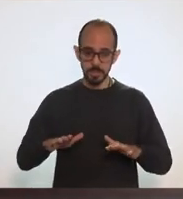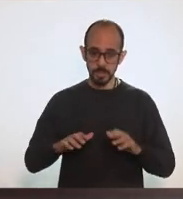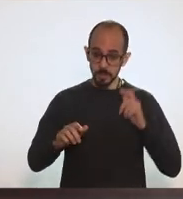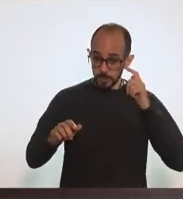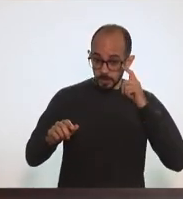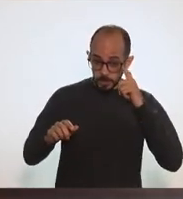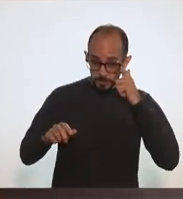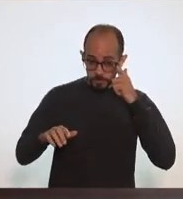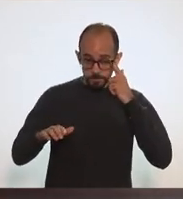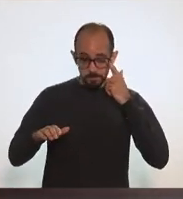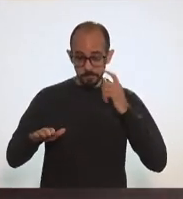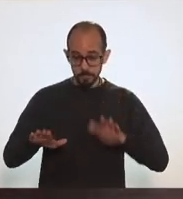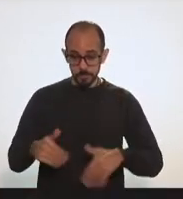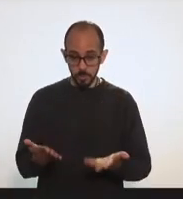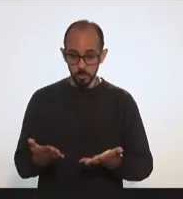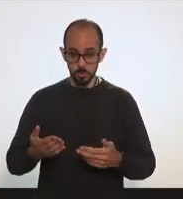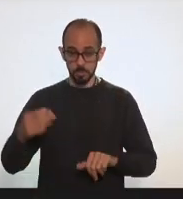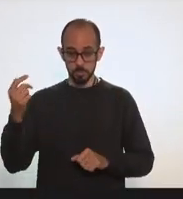a quem achar